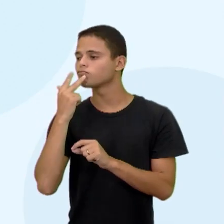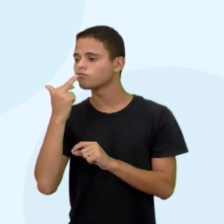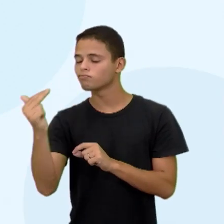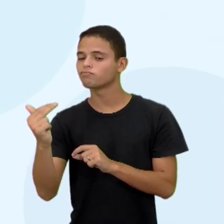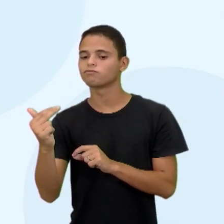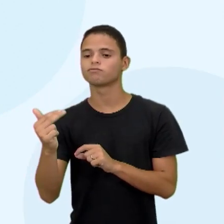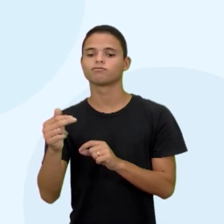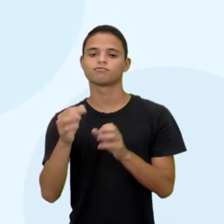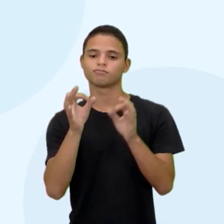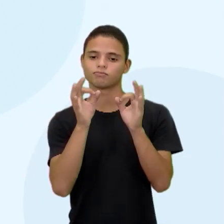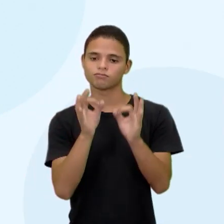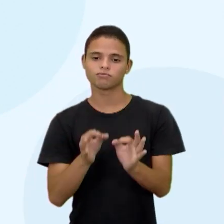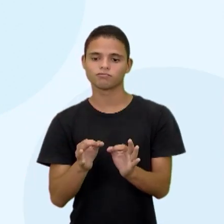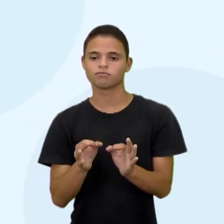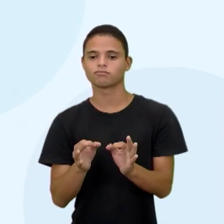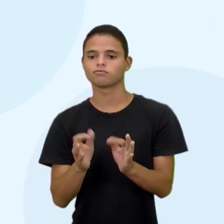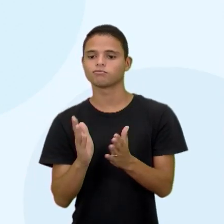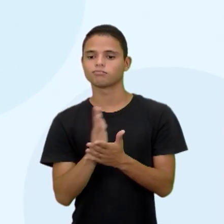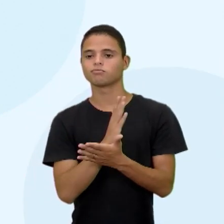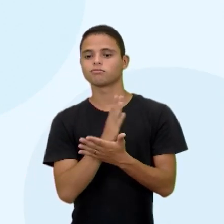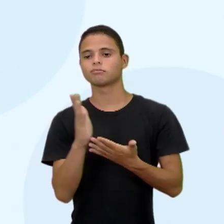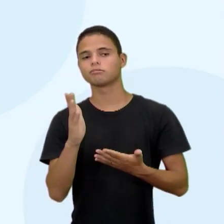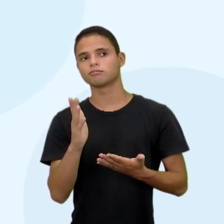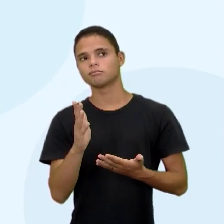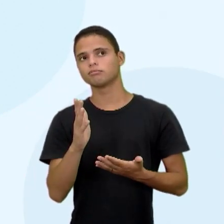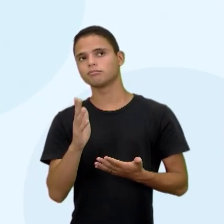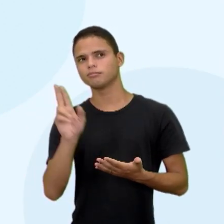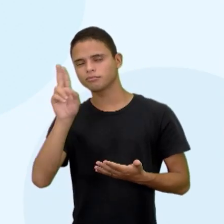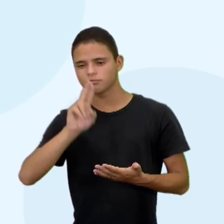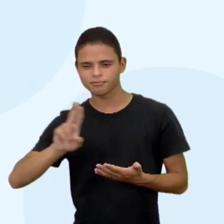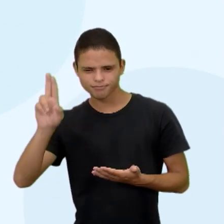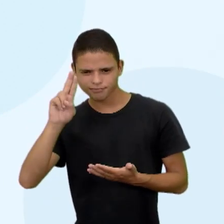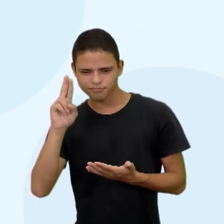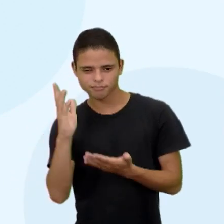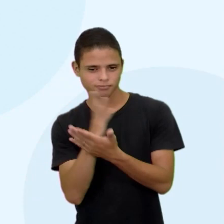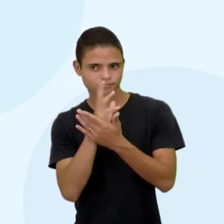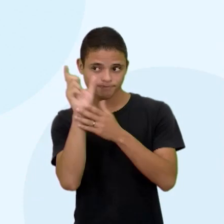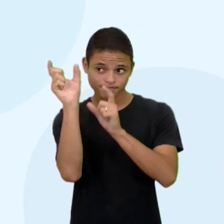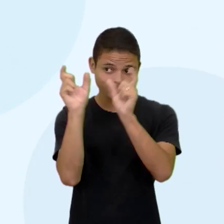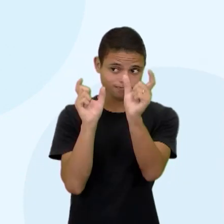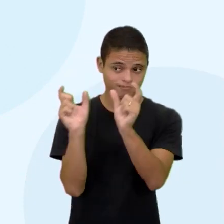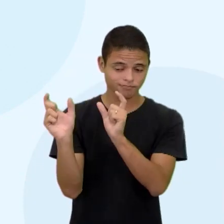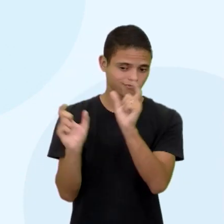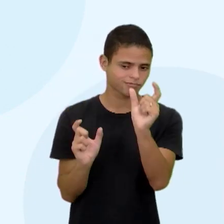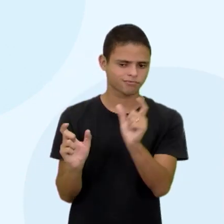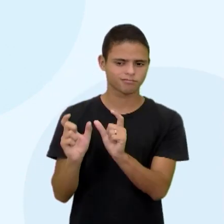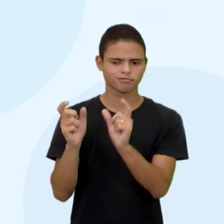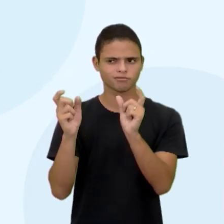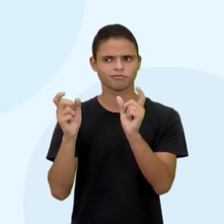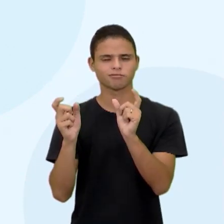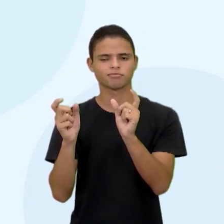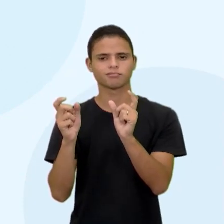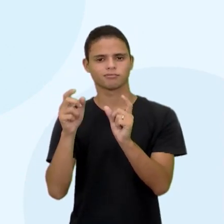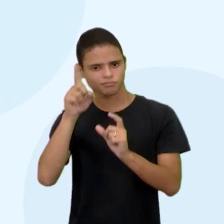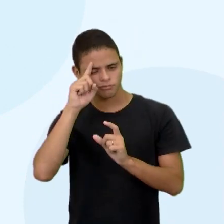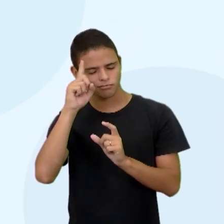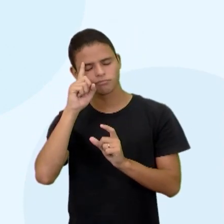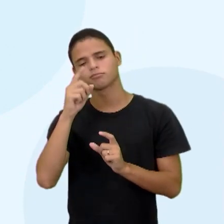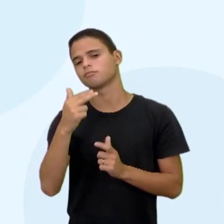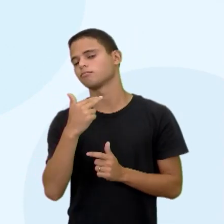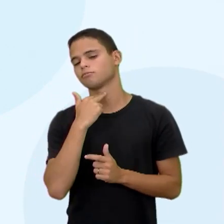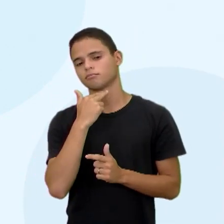ou seja, vícios de oralidade, gírias e outras variedades informais não são apreciadas